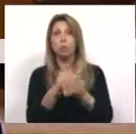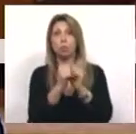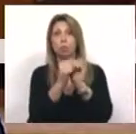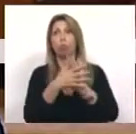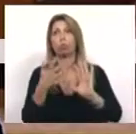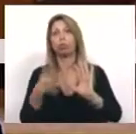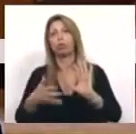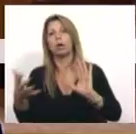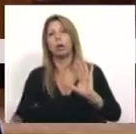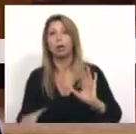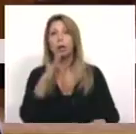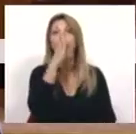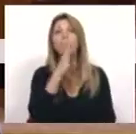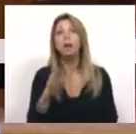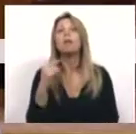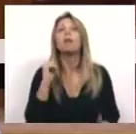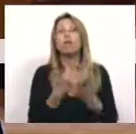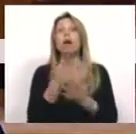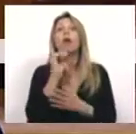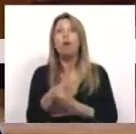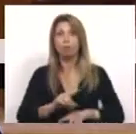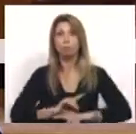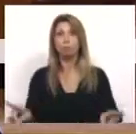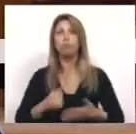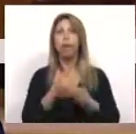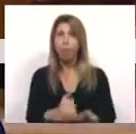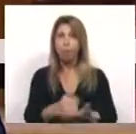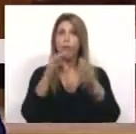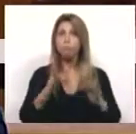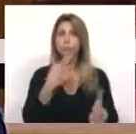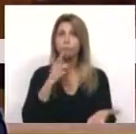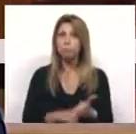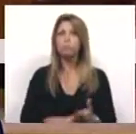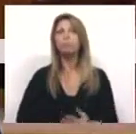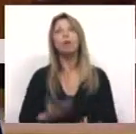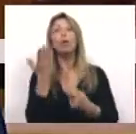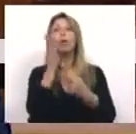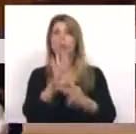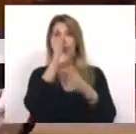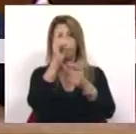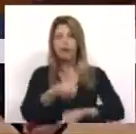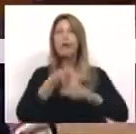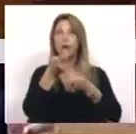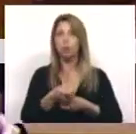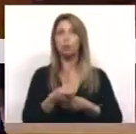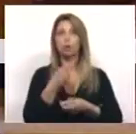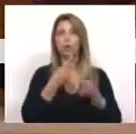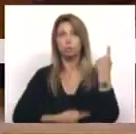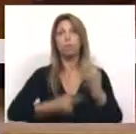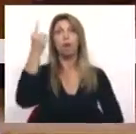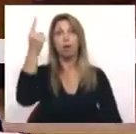prática, impeçam esses apoios efetivos. Por exemplo, os agricultores estão a